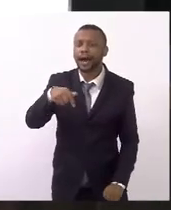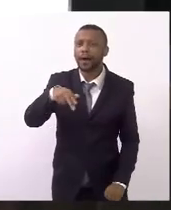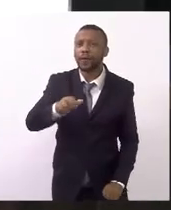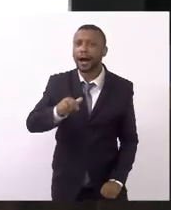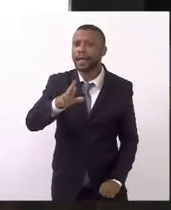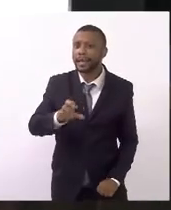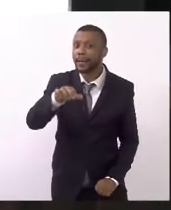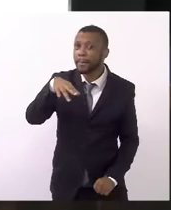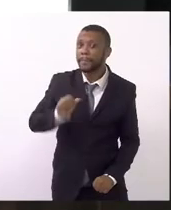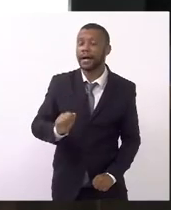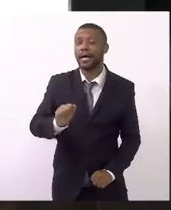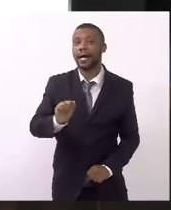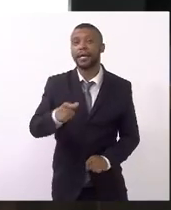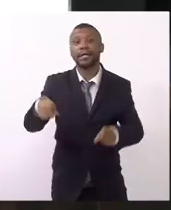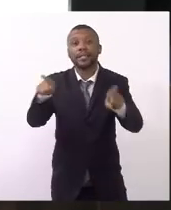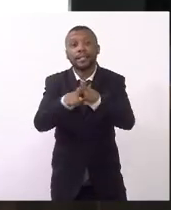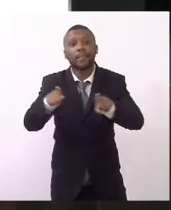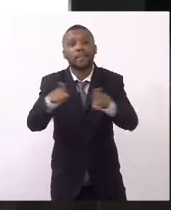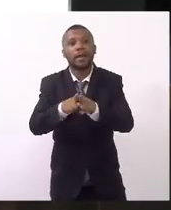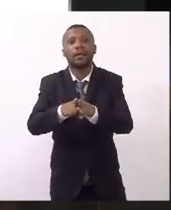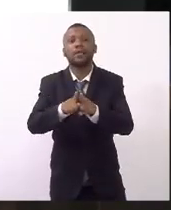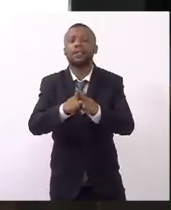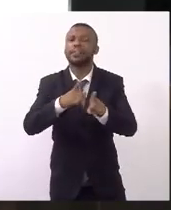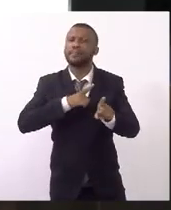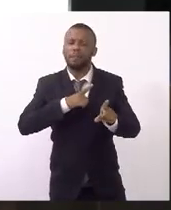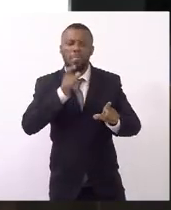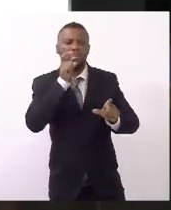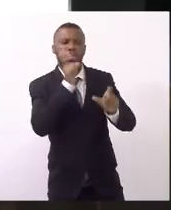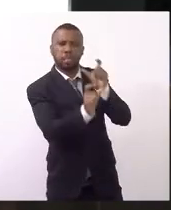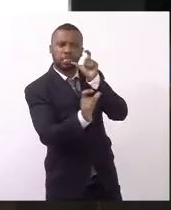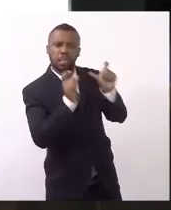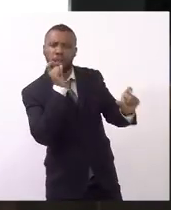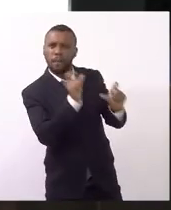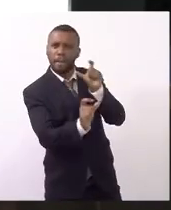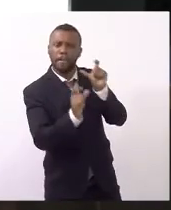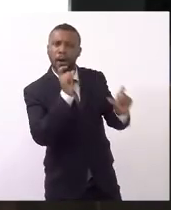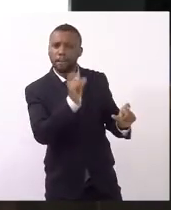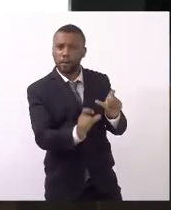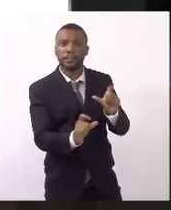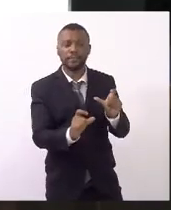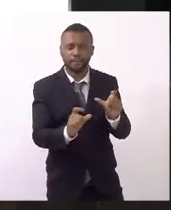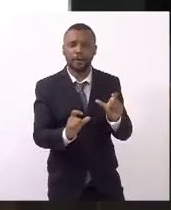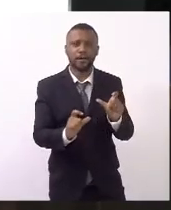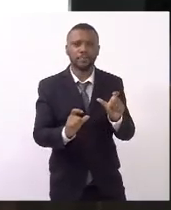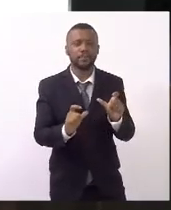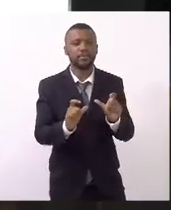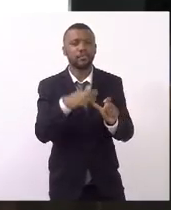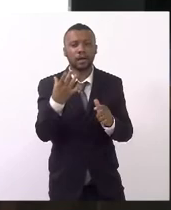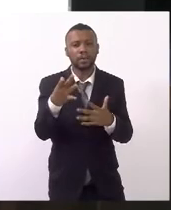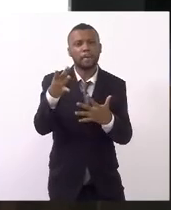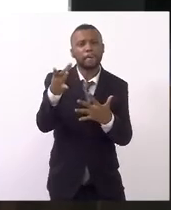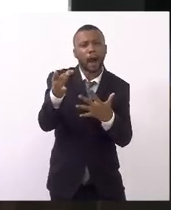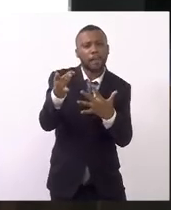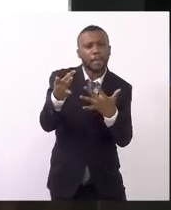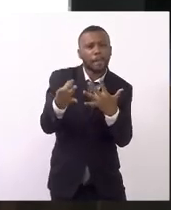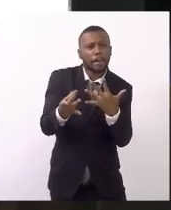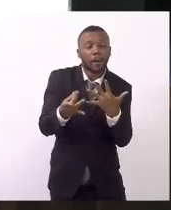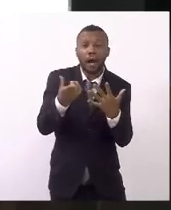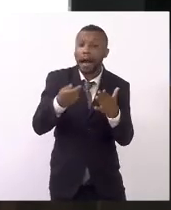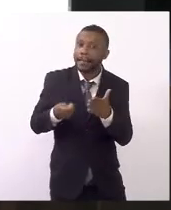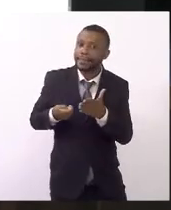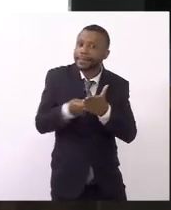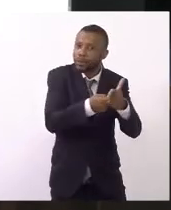inclusive recebeu diversas ameaças e nesta casa temos detalhado todas as denúncias